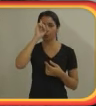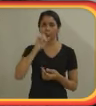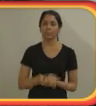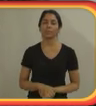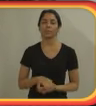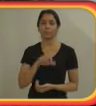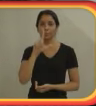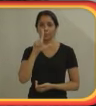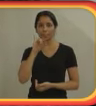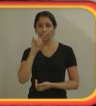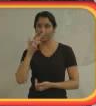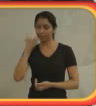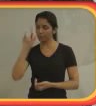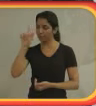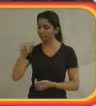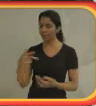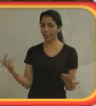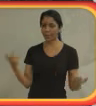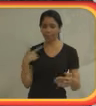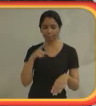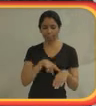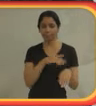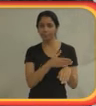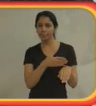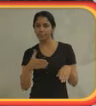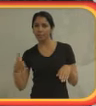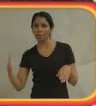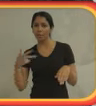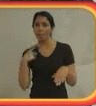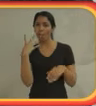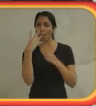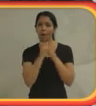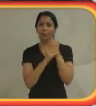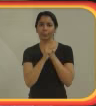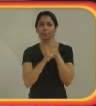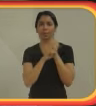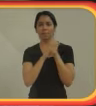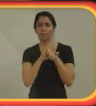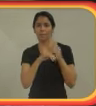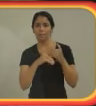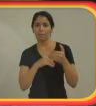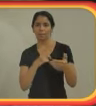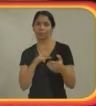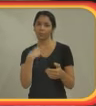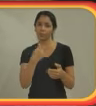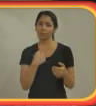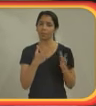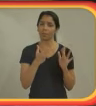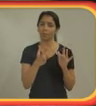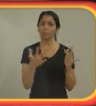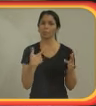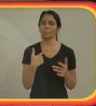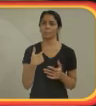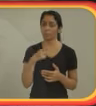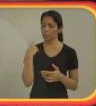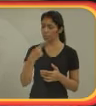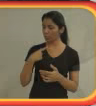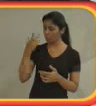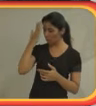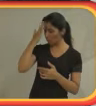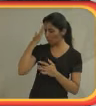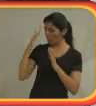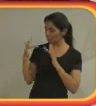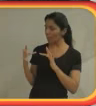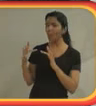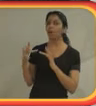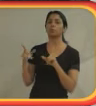mim todos os dias. Lívia, esse tempo todo, esses 4 anos que a gente vai fazer que estamos juntos, né? A